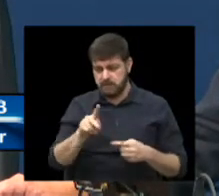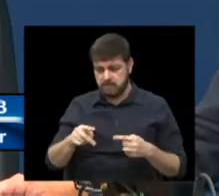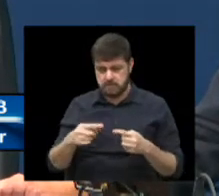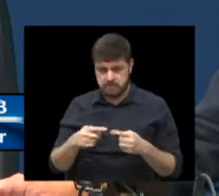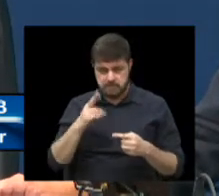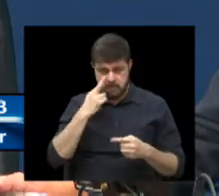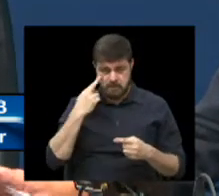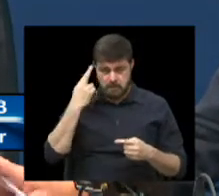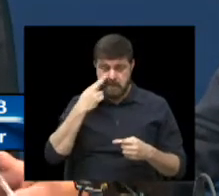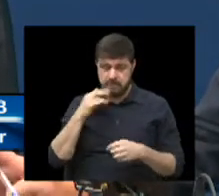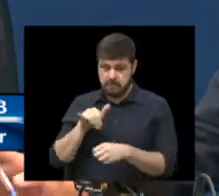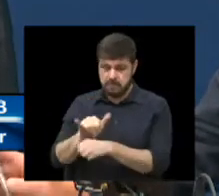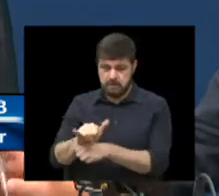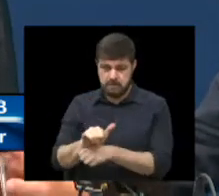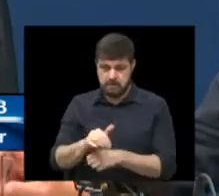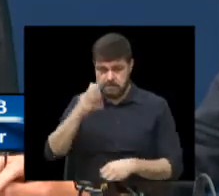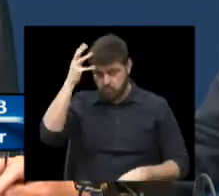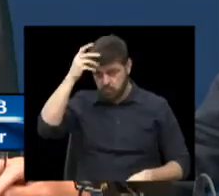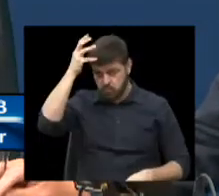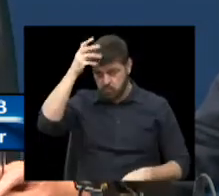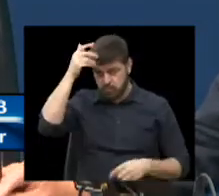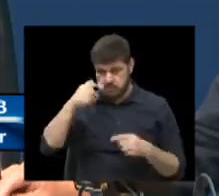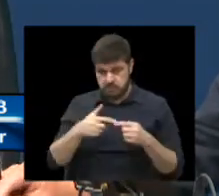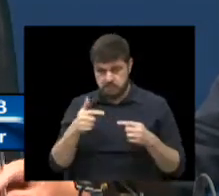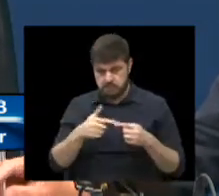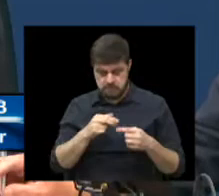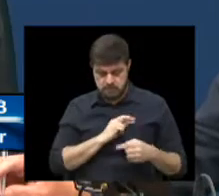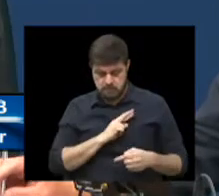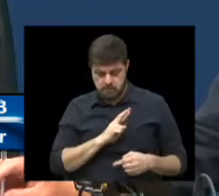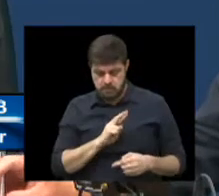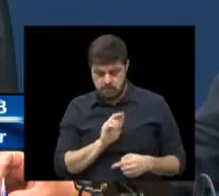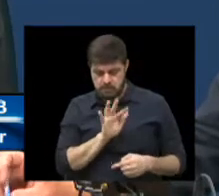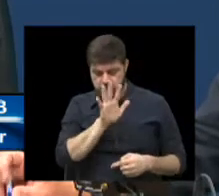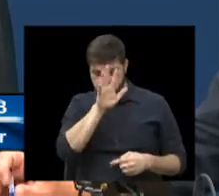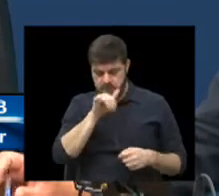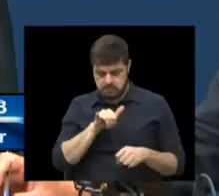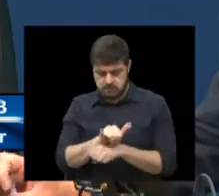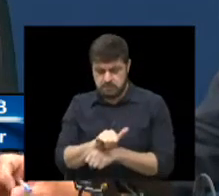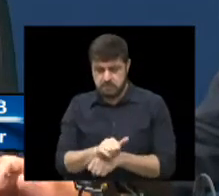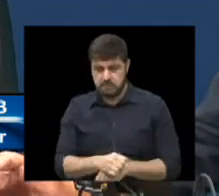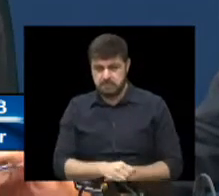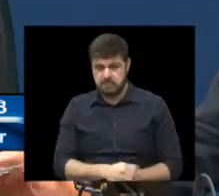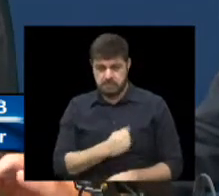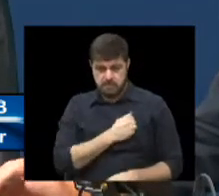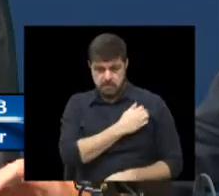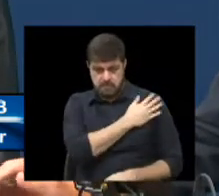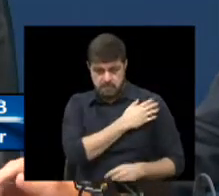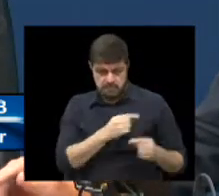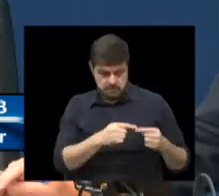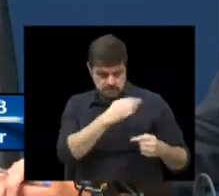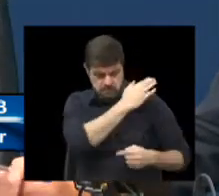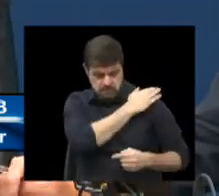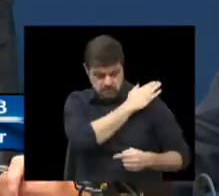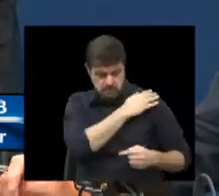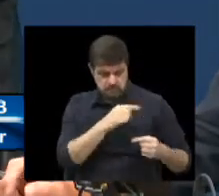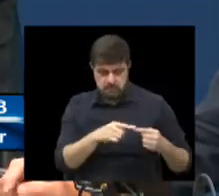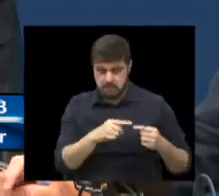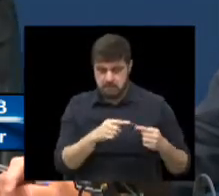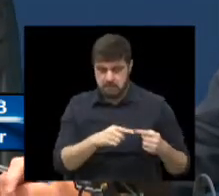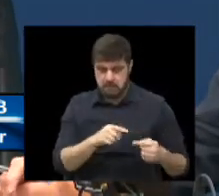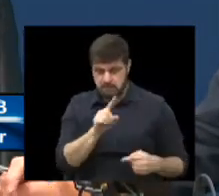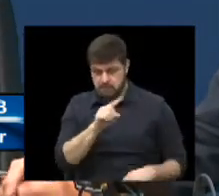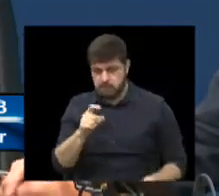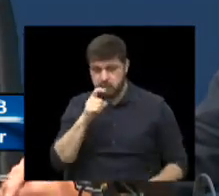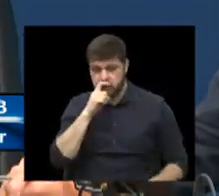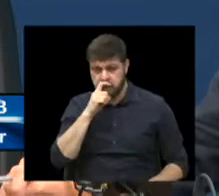sim, Rafa Zimbaldi ausente, Rodrigo da Farmadique, sim, Rubens Gás ausente, Tenente Santini, sim, Tico Costa, sim, Vinícius Gratti, sim, Zé Carlos, sim.